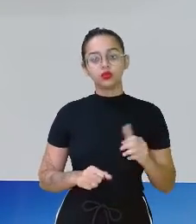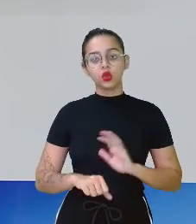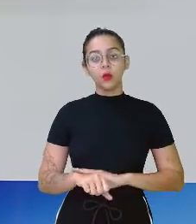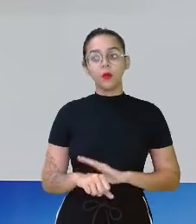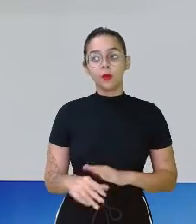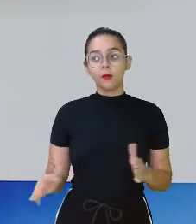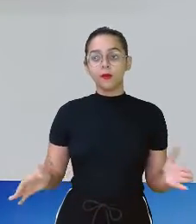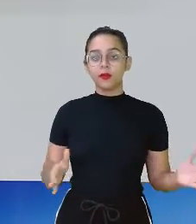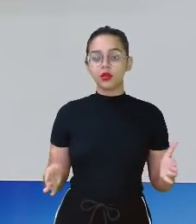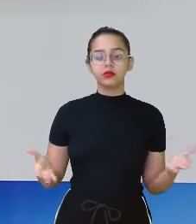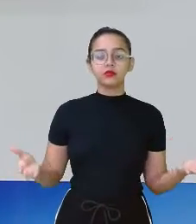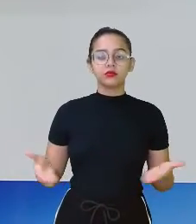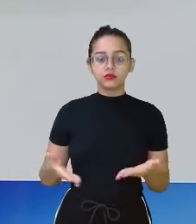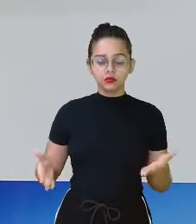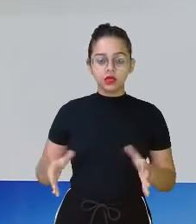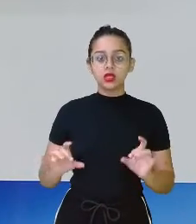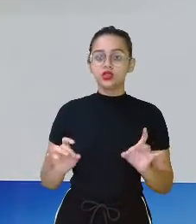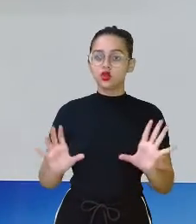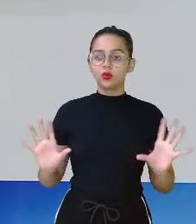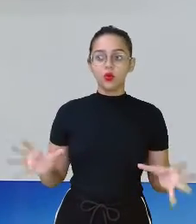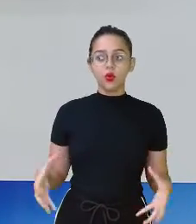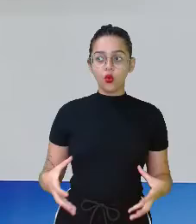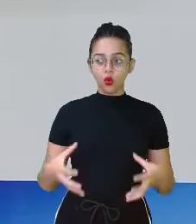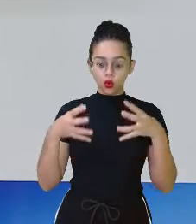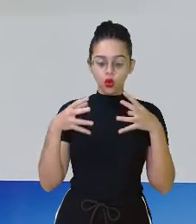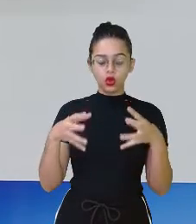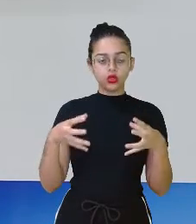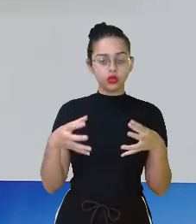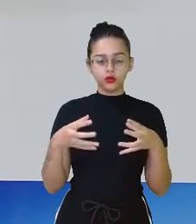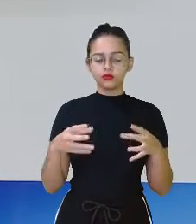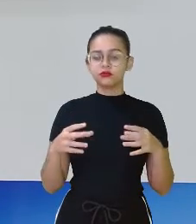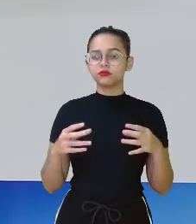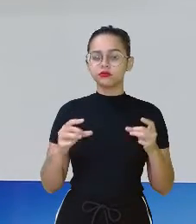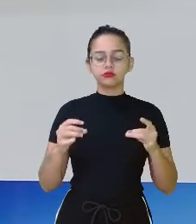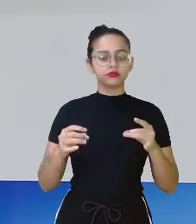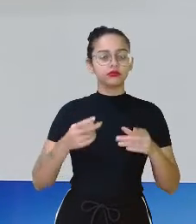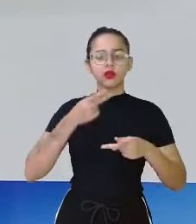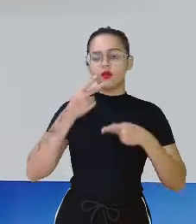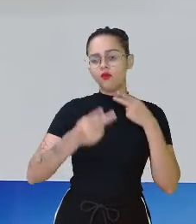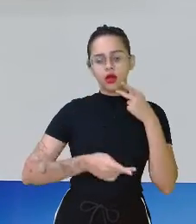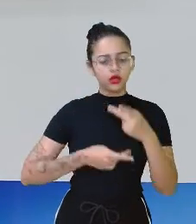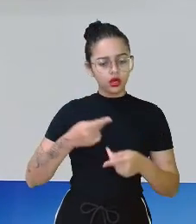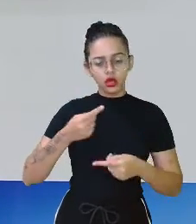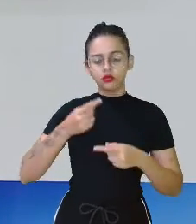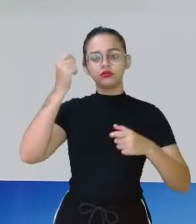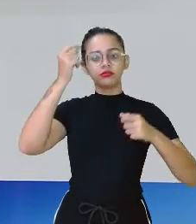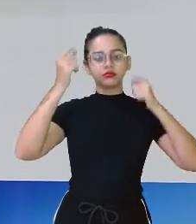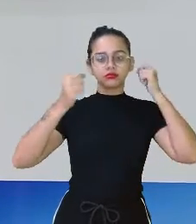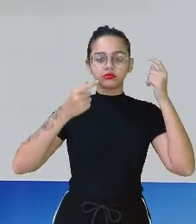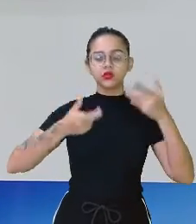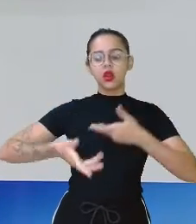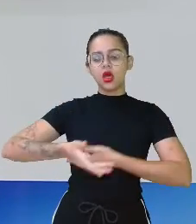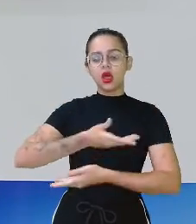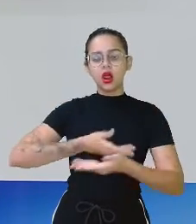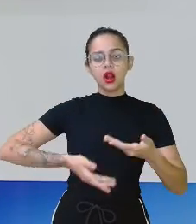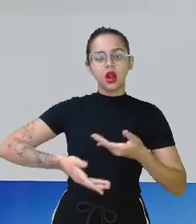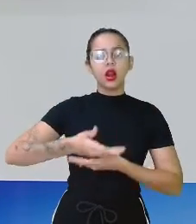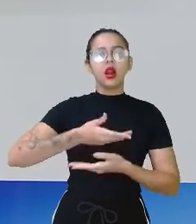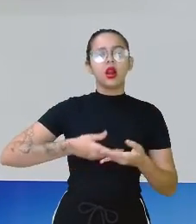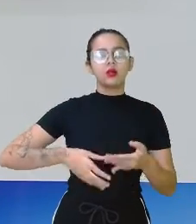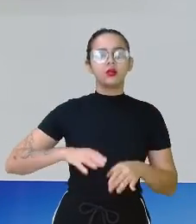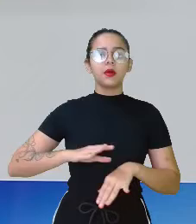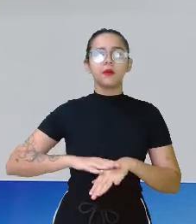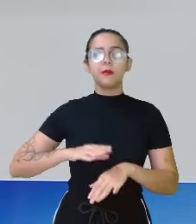o coletivo que está, né, se impondo, se colocando ali como o elemento